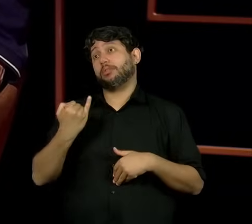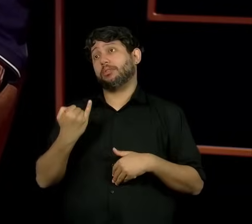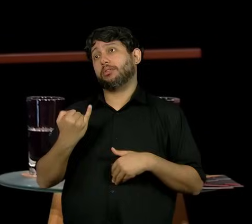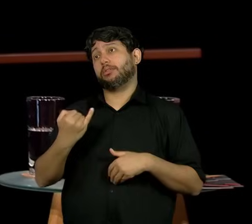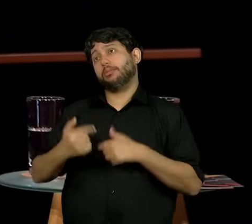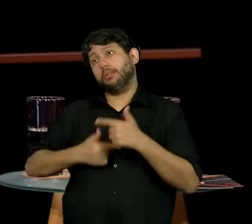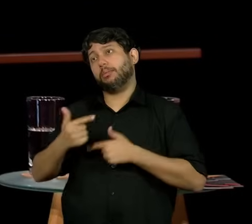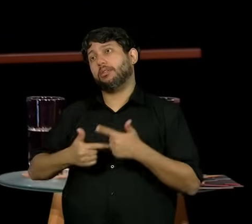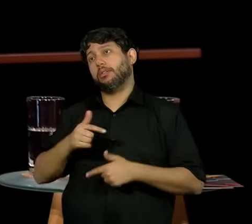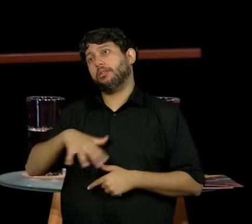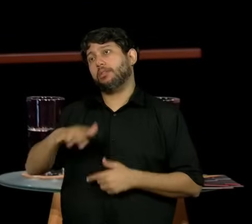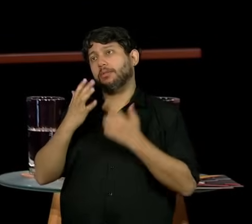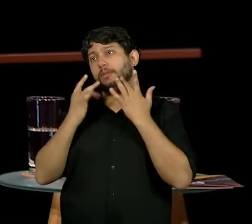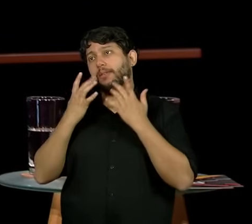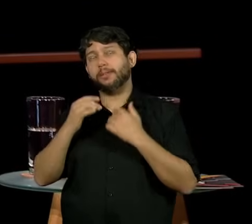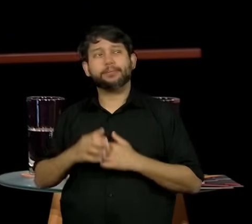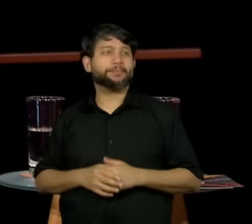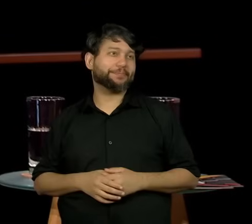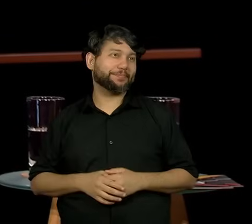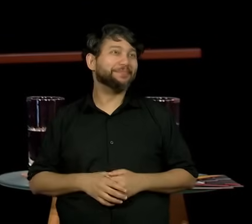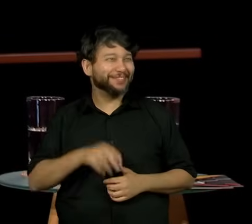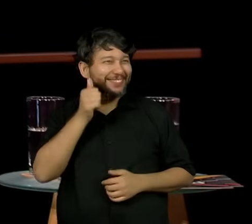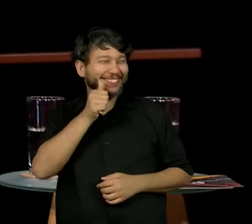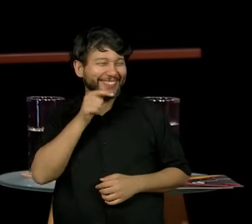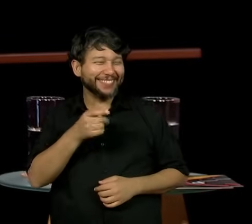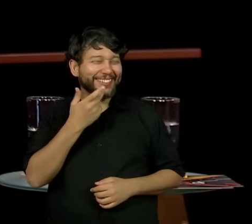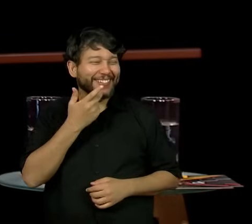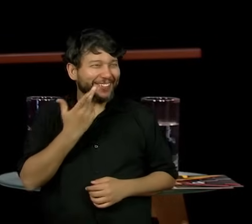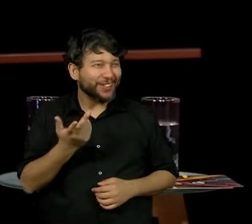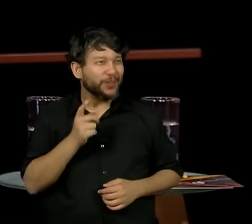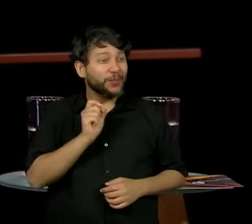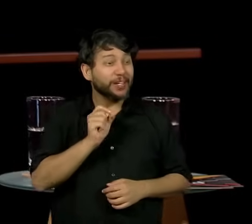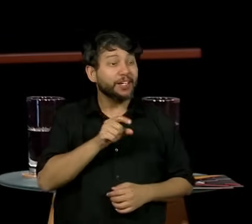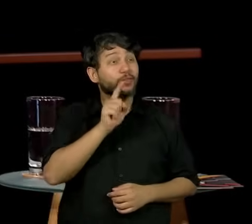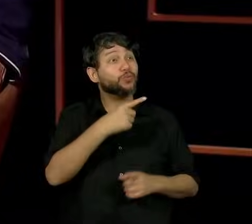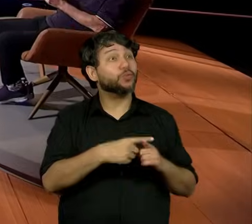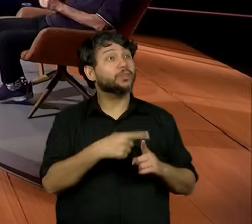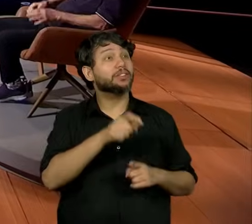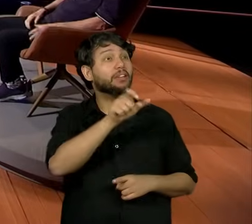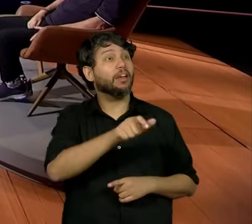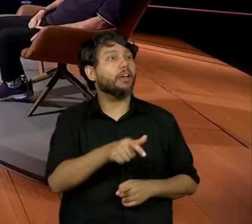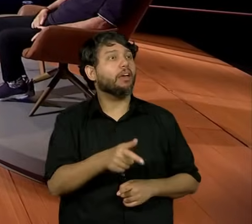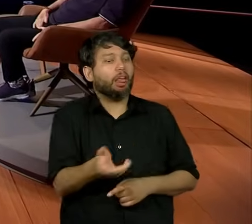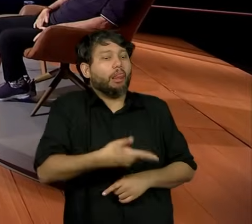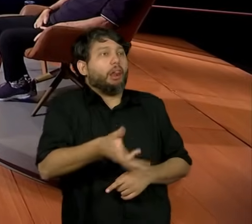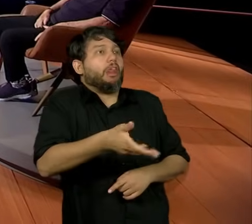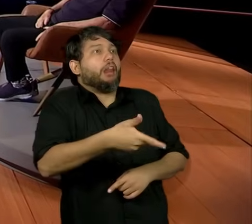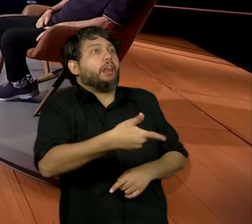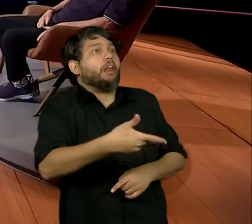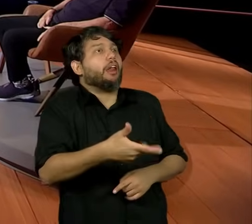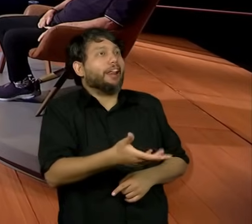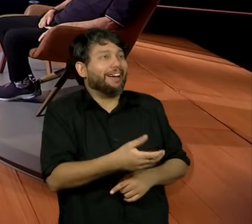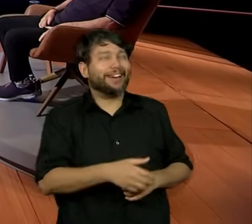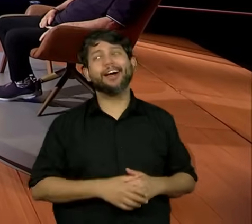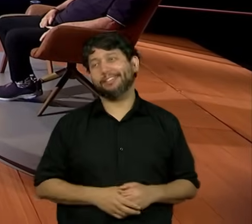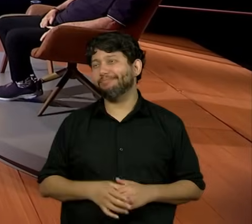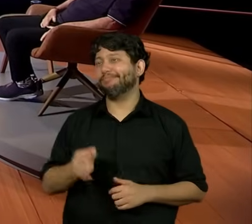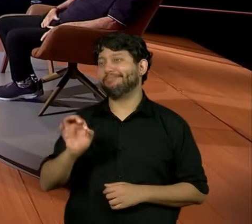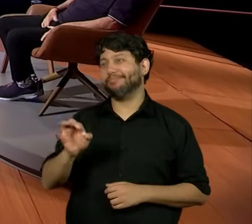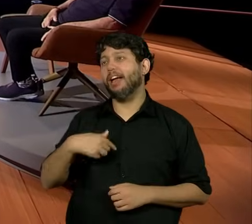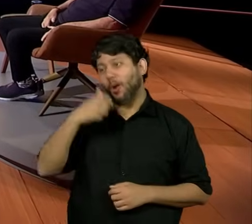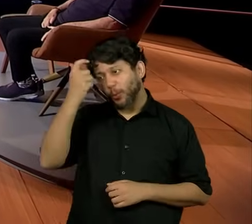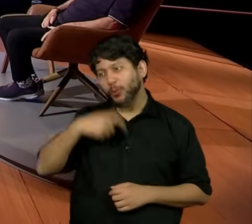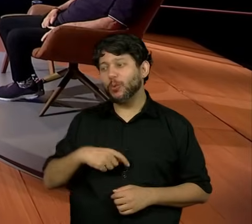Mas, ao mesmo tempo, a Bianca Rinaldi falou que você era o ligeirinho. Ah, é verdade. Sim, é. Eu sou